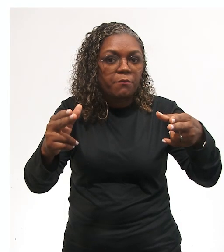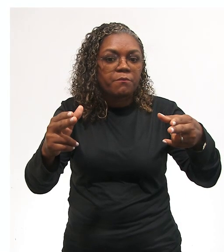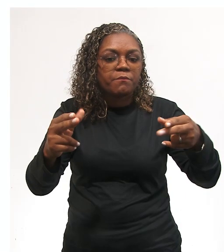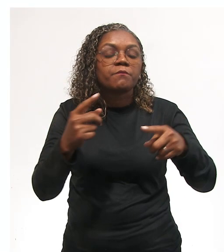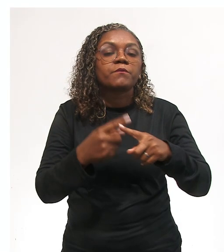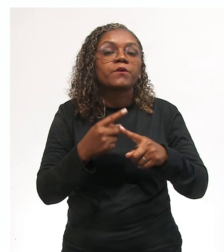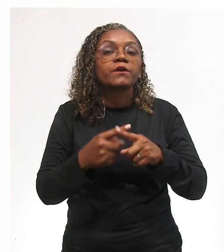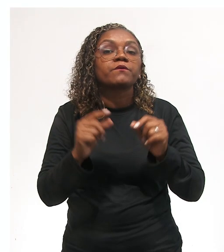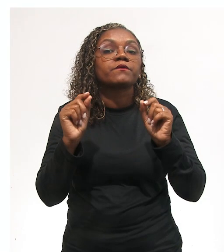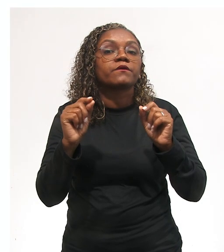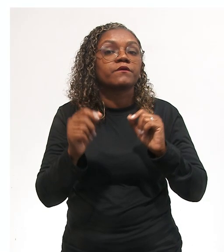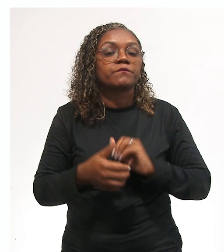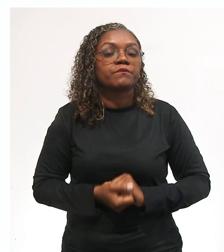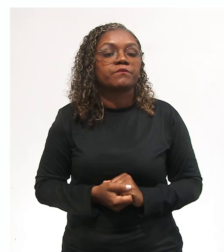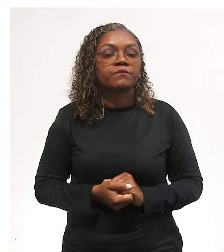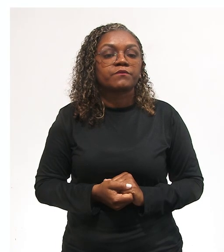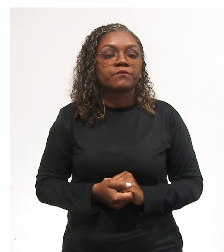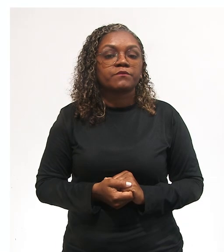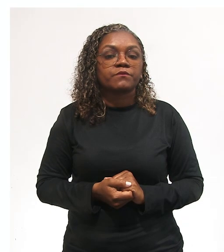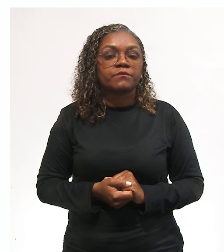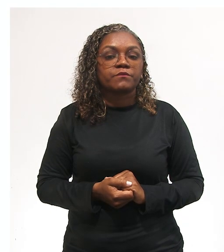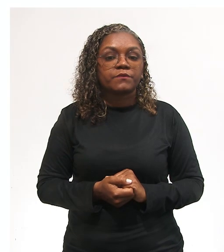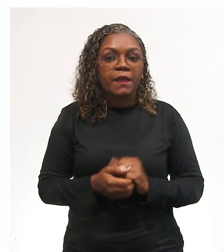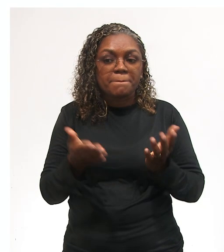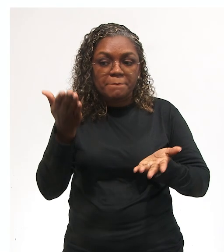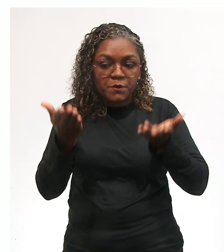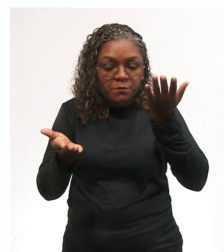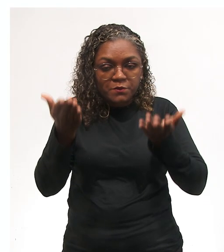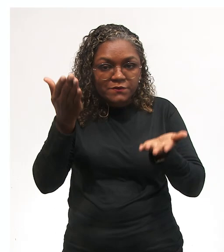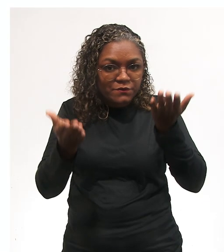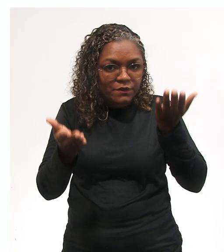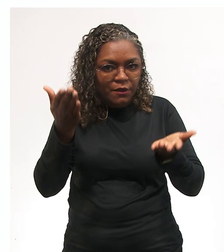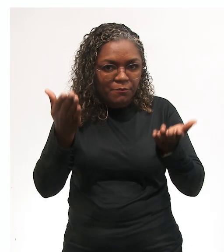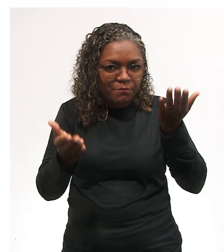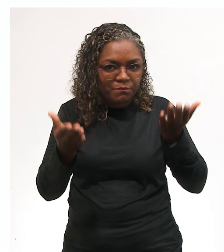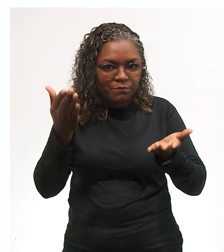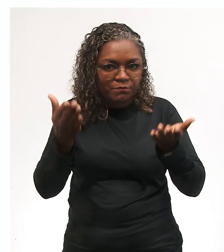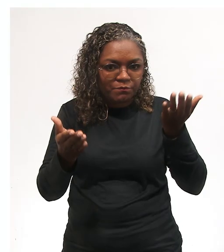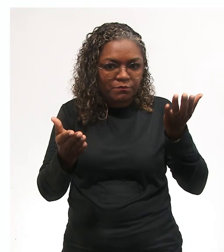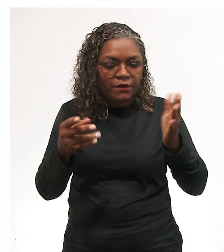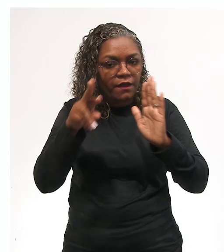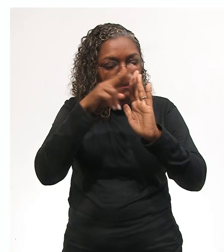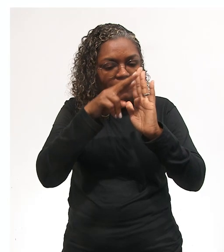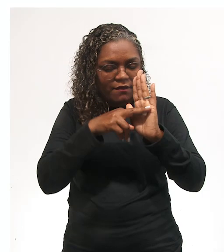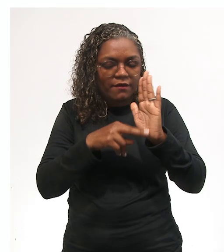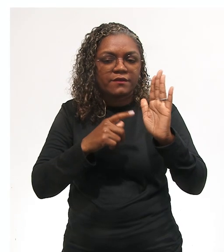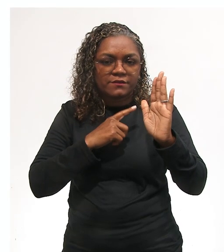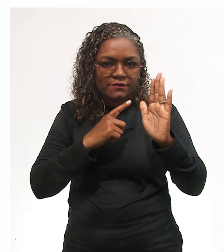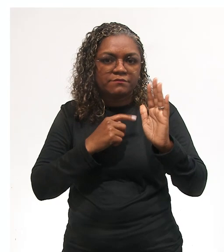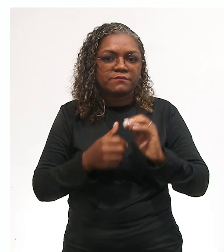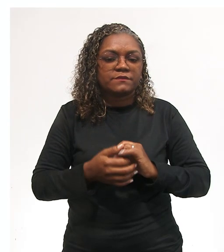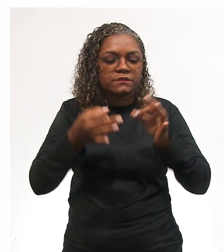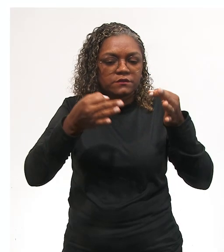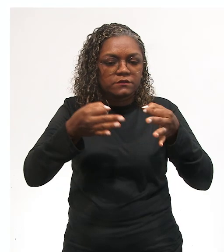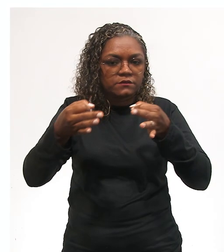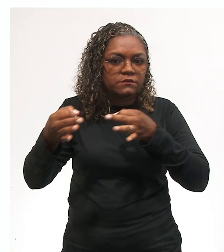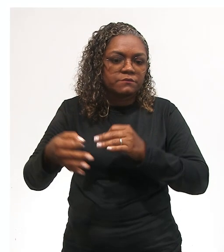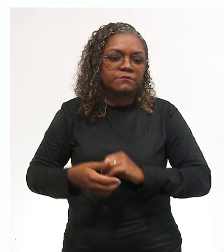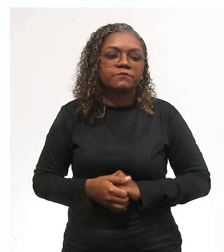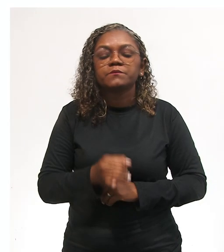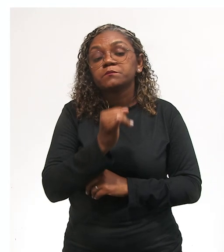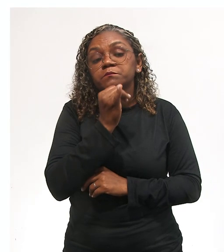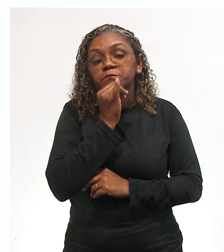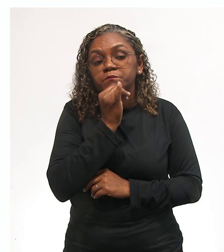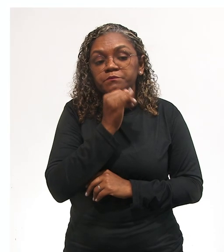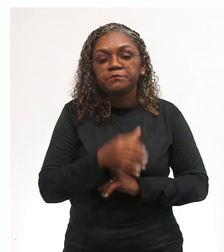proporcionalidade, porque nós estamos falando aqui de grandezas proporcionais, tá? Elas seguem uma regra, seguem uma